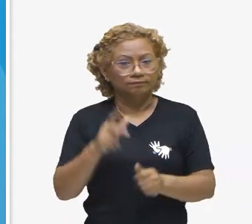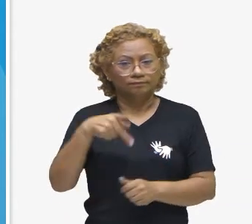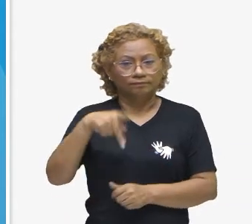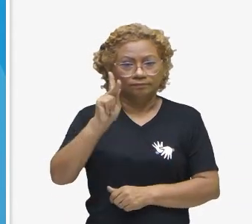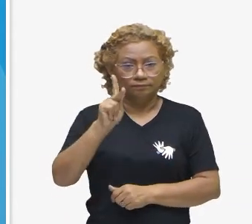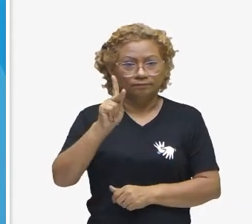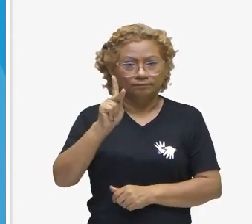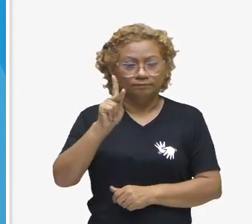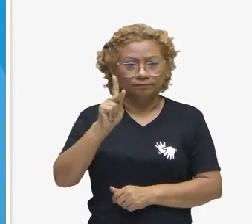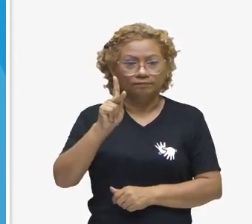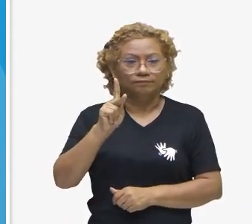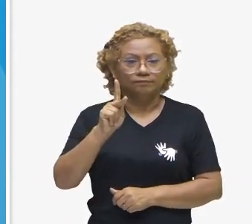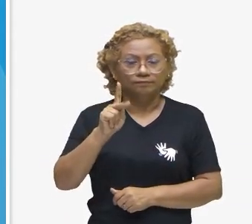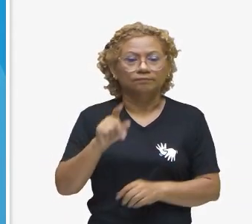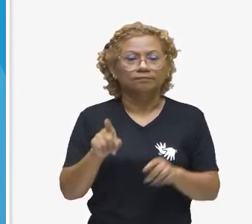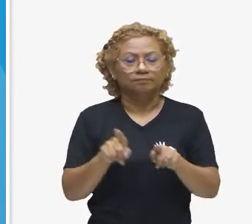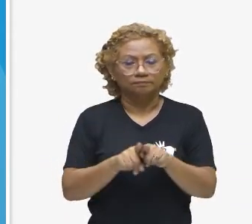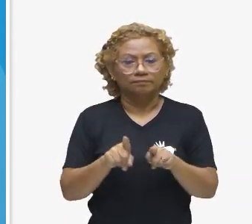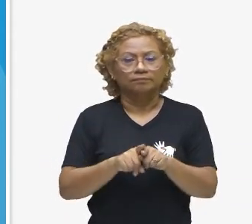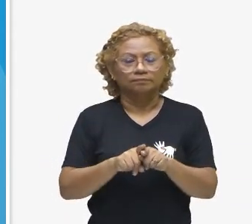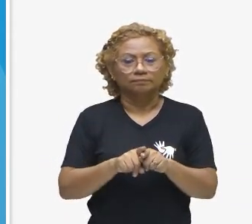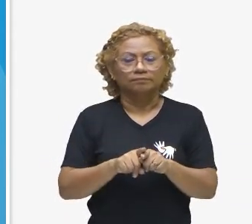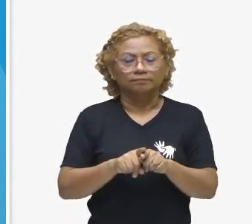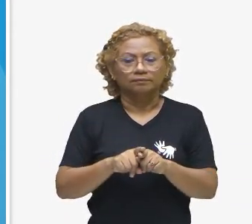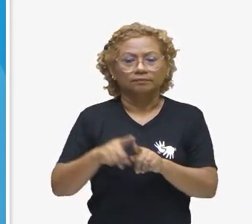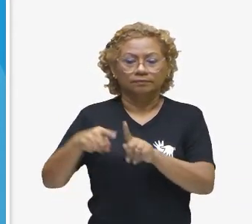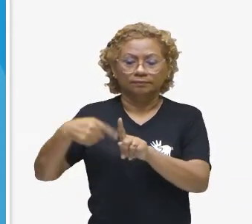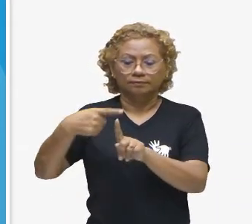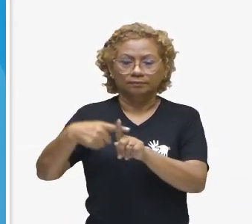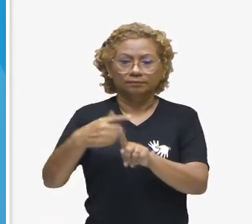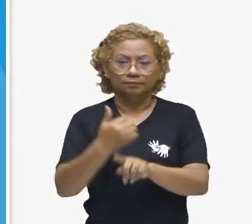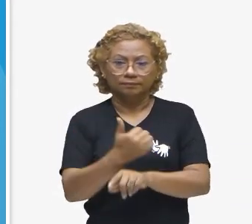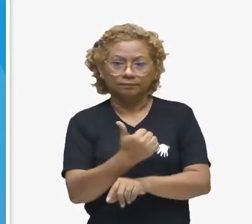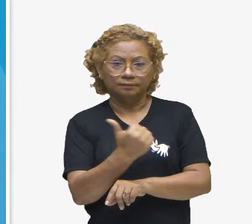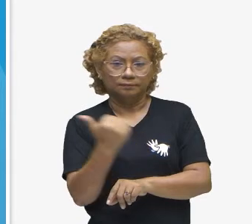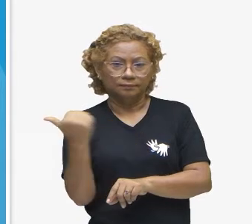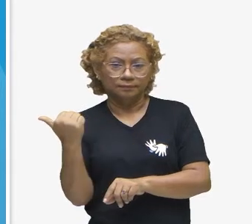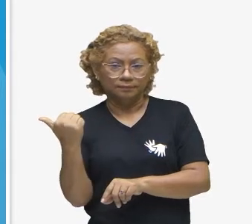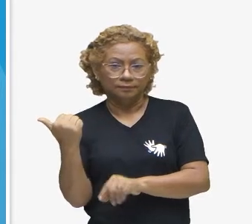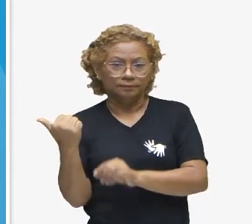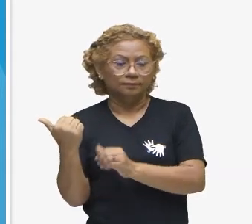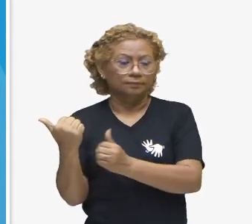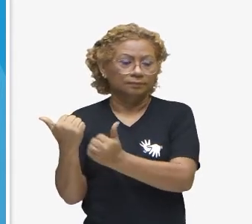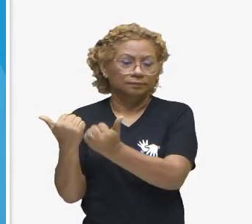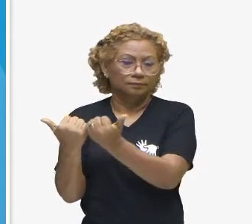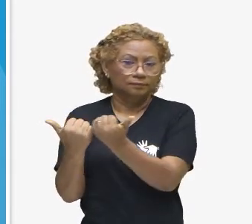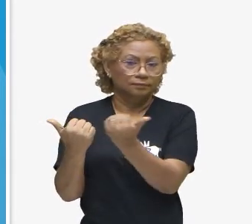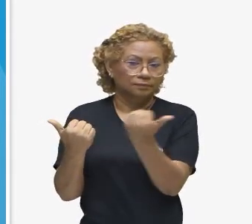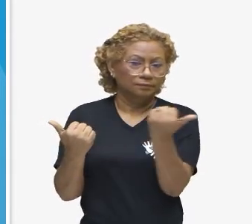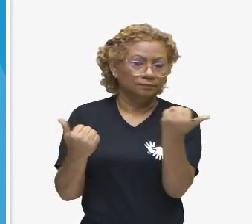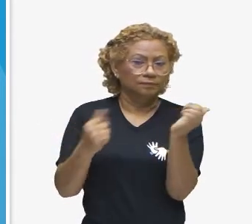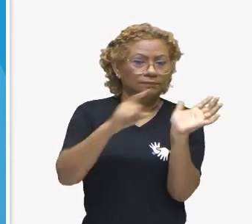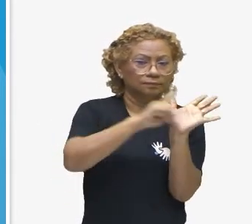este k aqui ele pode ser positivo ou negativo, que a gente viu que o gráfico continua tanto para a direita quanto para a